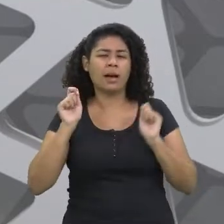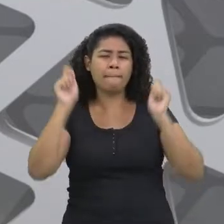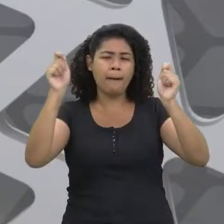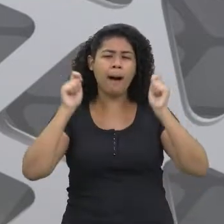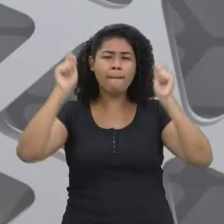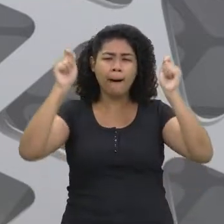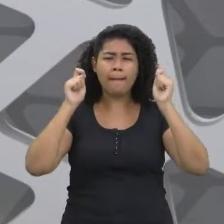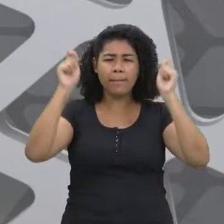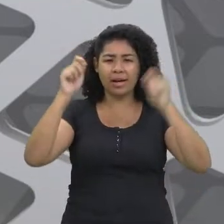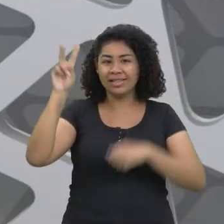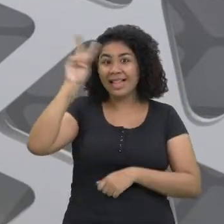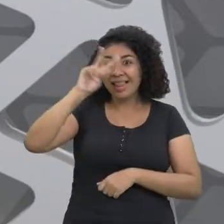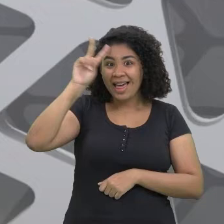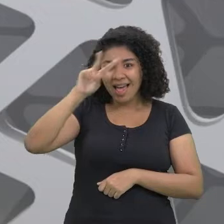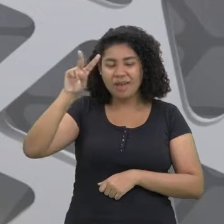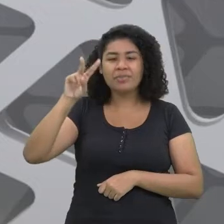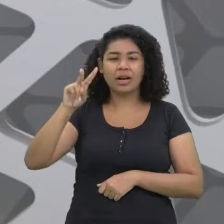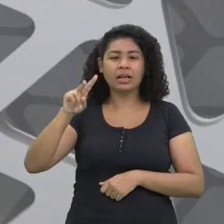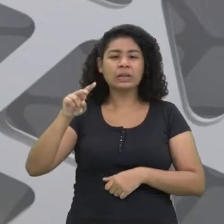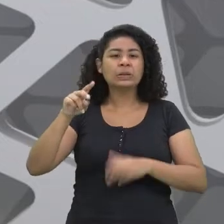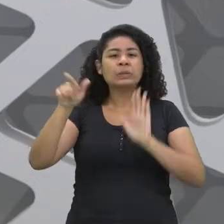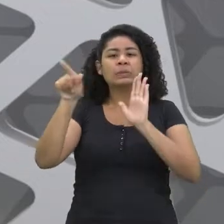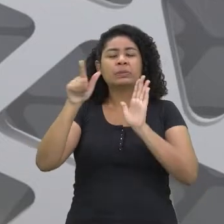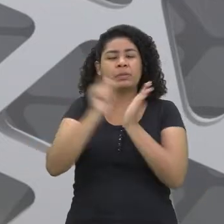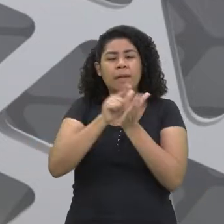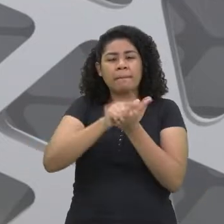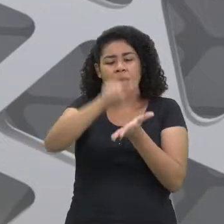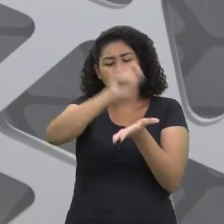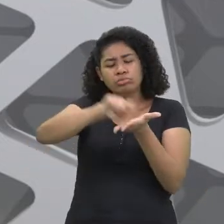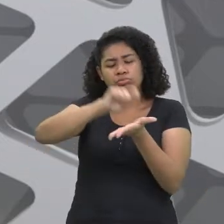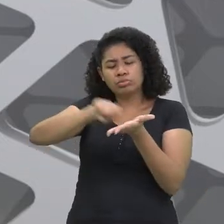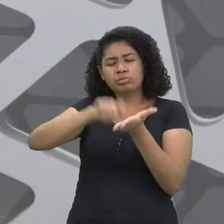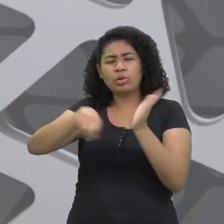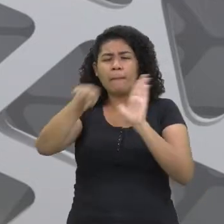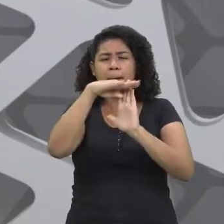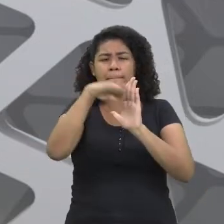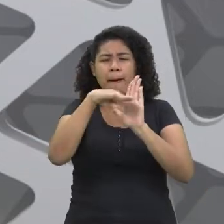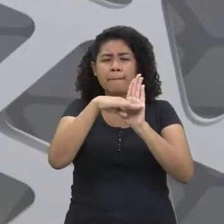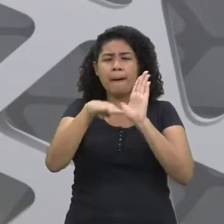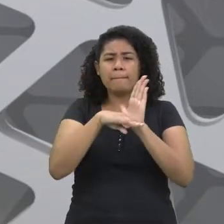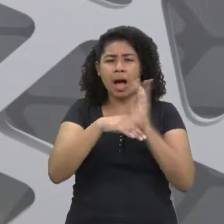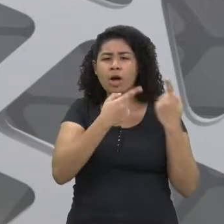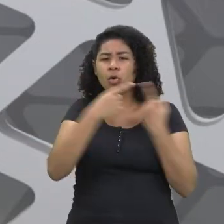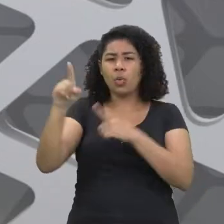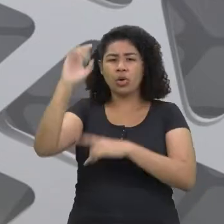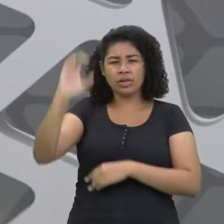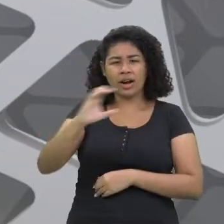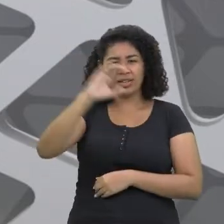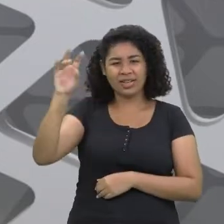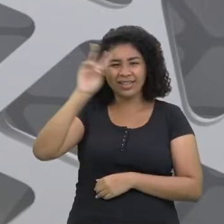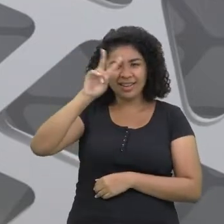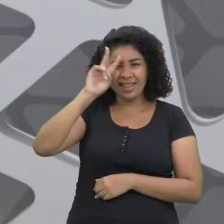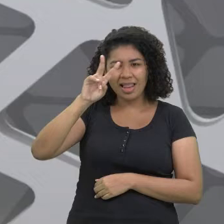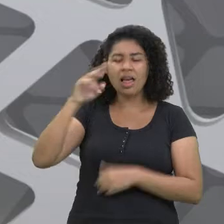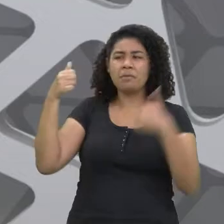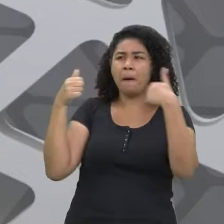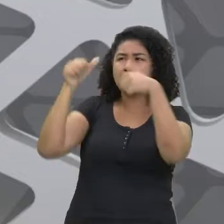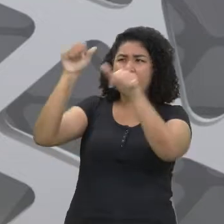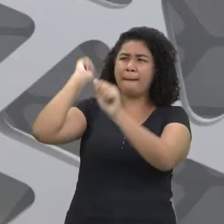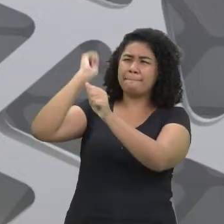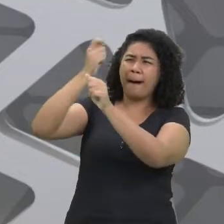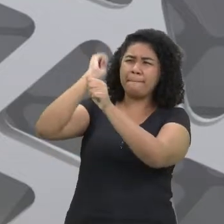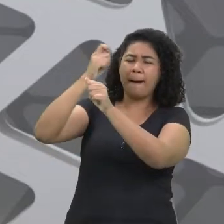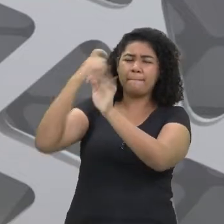das 95 teses de criticar a usura, de criticar como a igreja ganhava dinheiro explorando